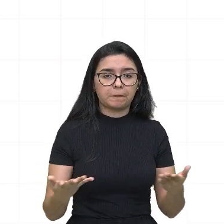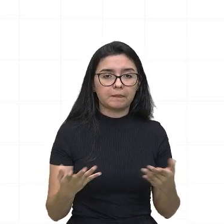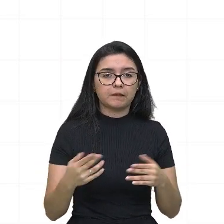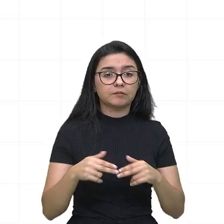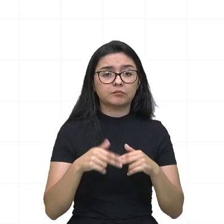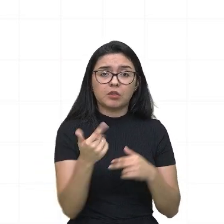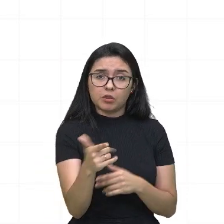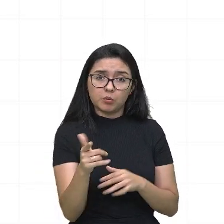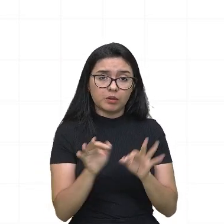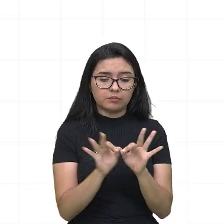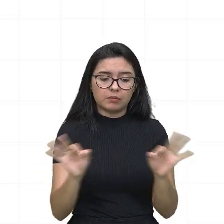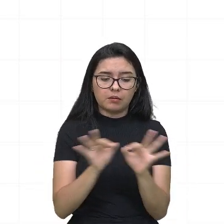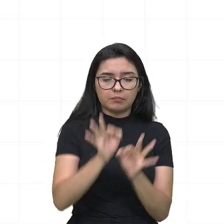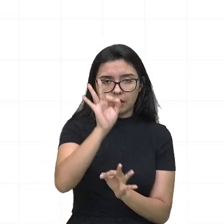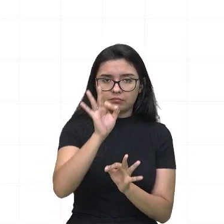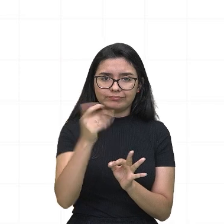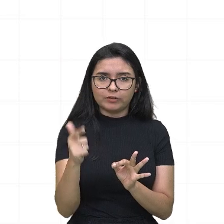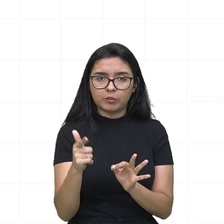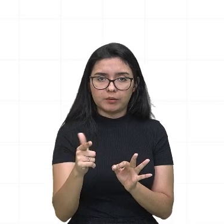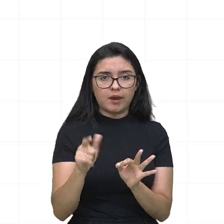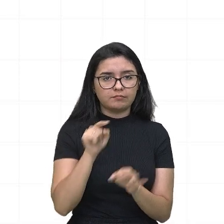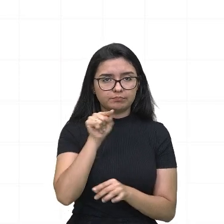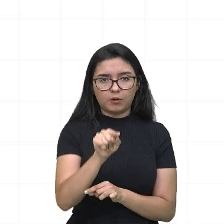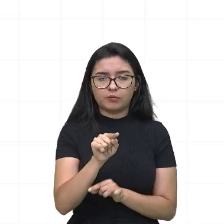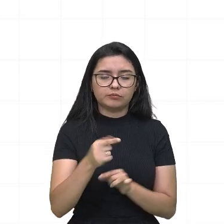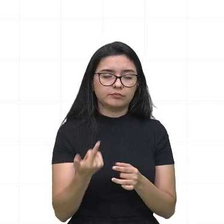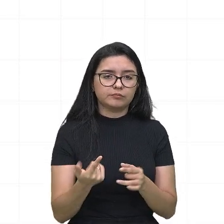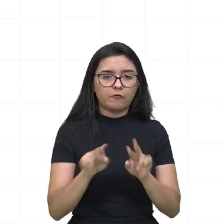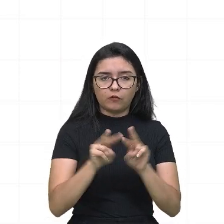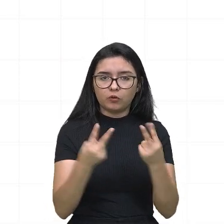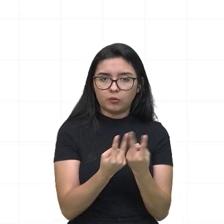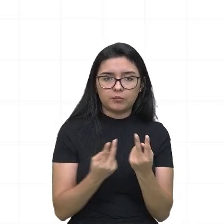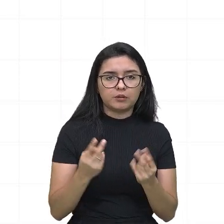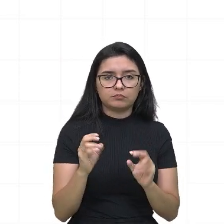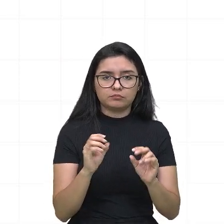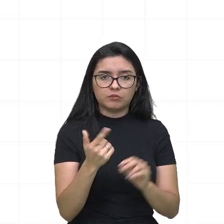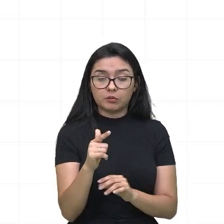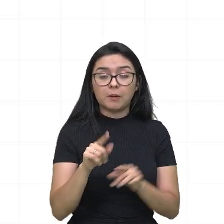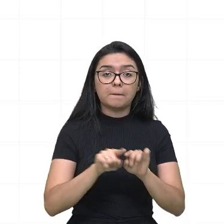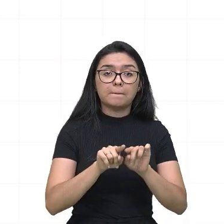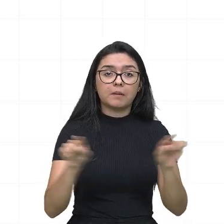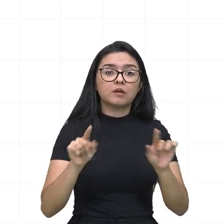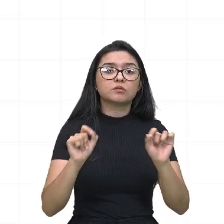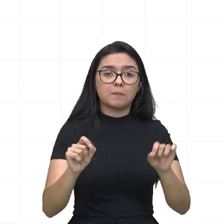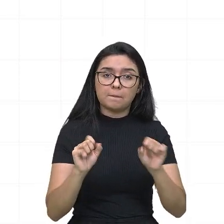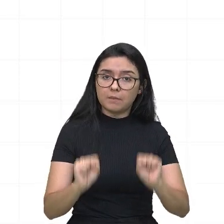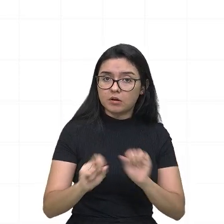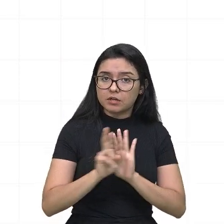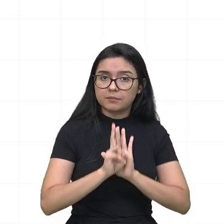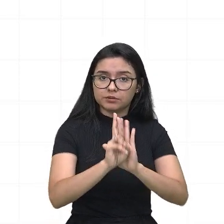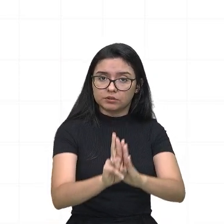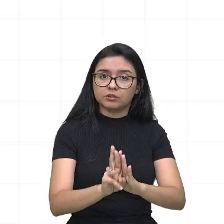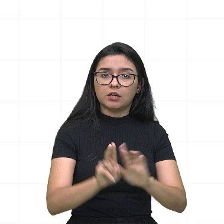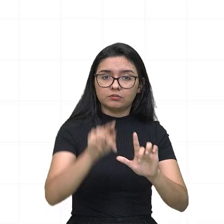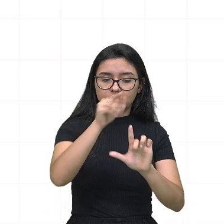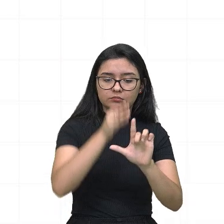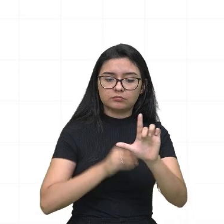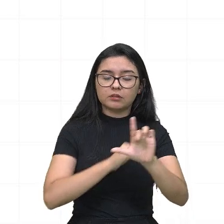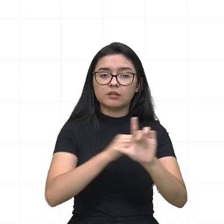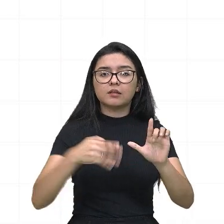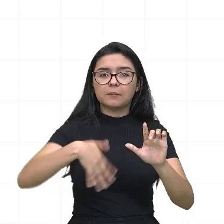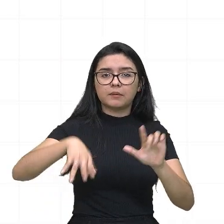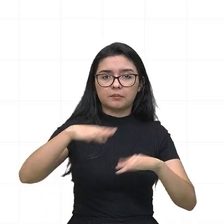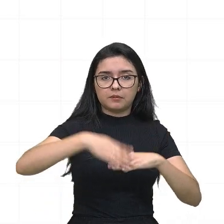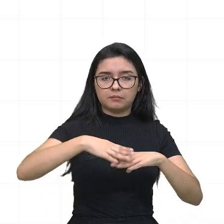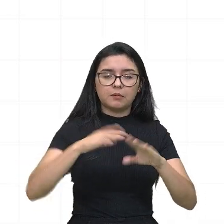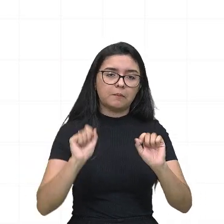não possuir tamanho, dimensão, largura ou até mesmo volume, ele pode ser representado